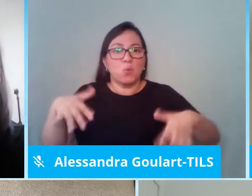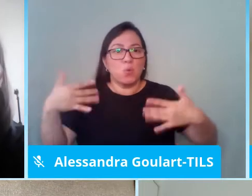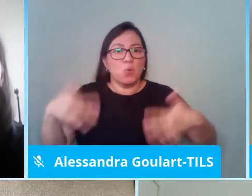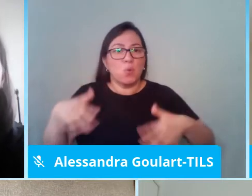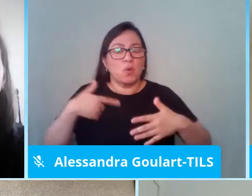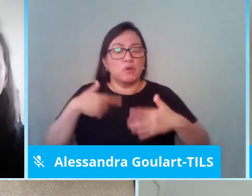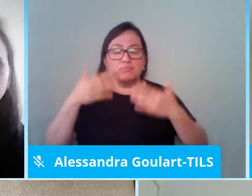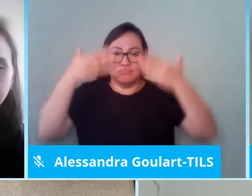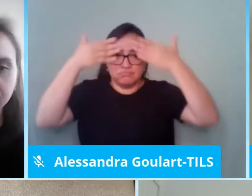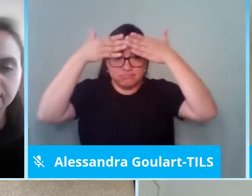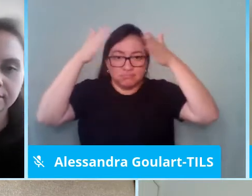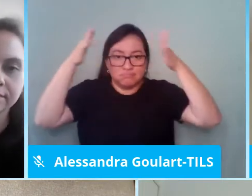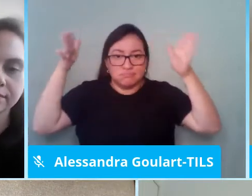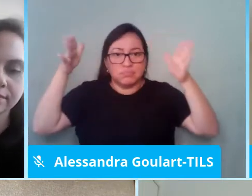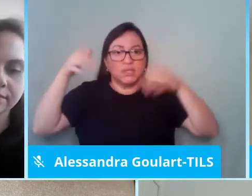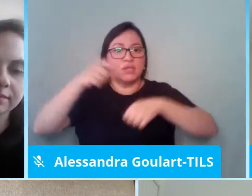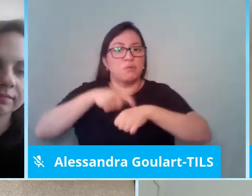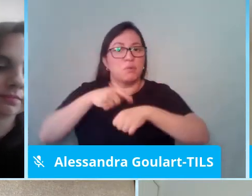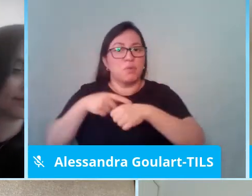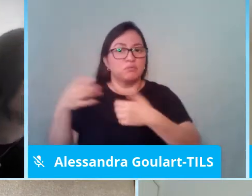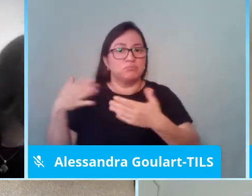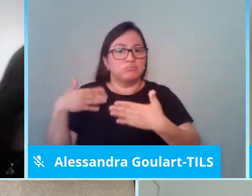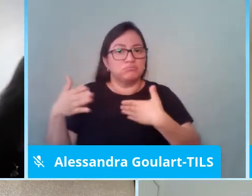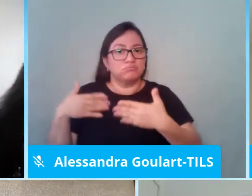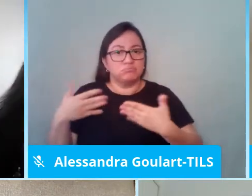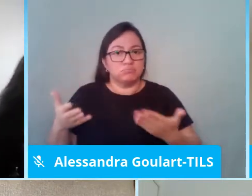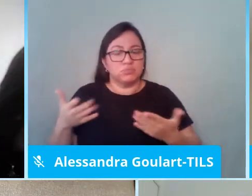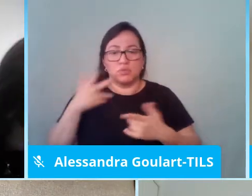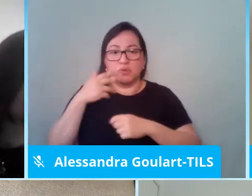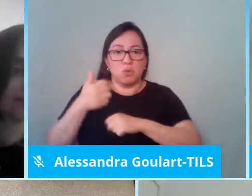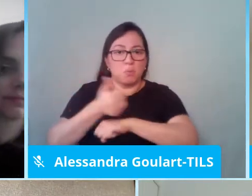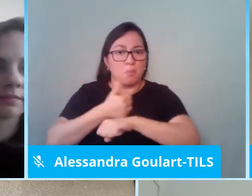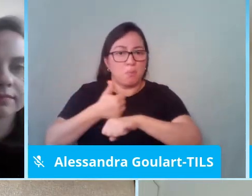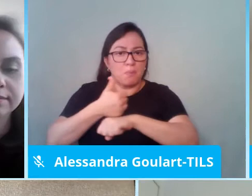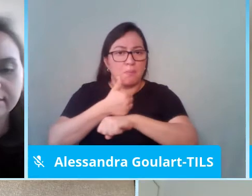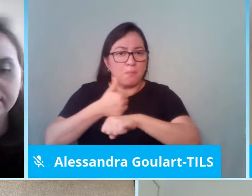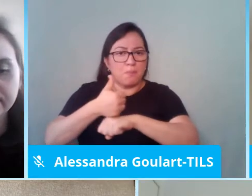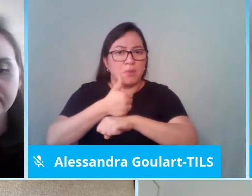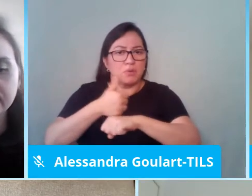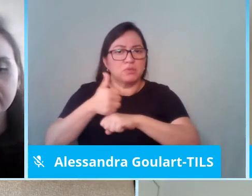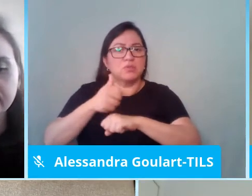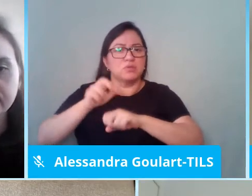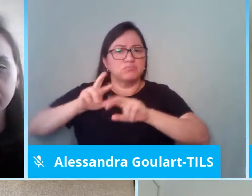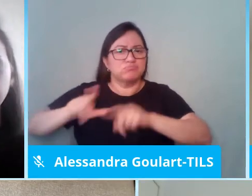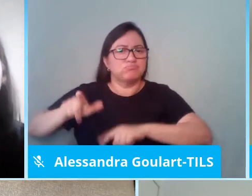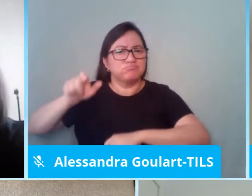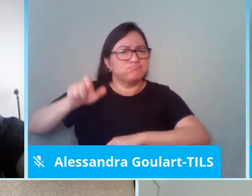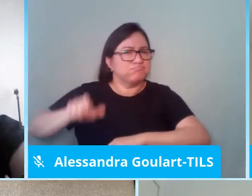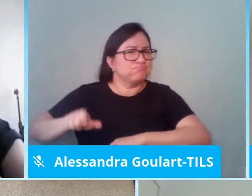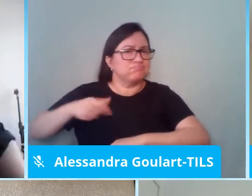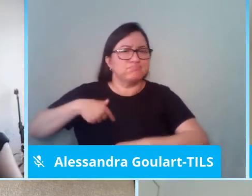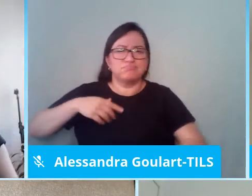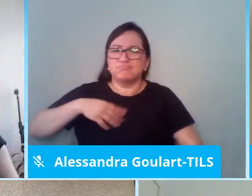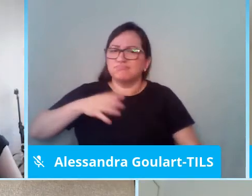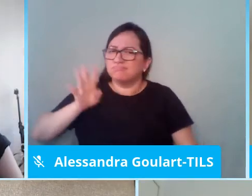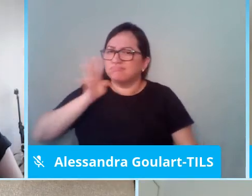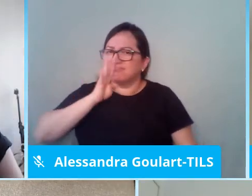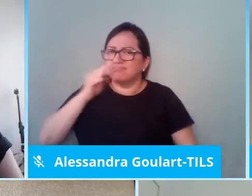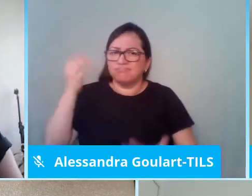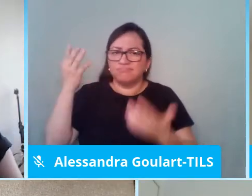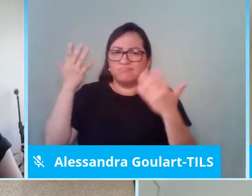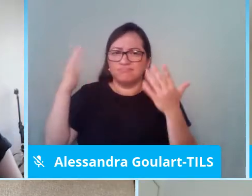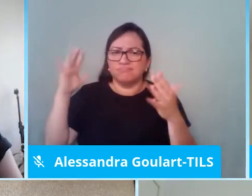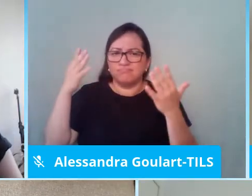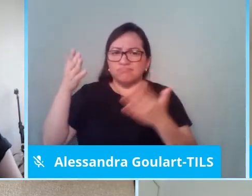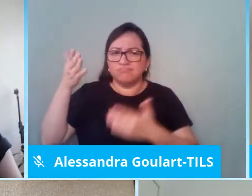do agente comunitário naquele momento, como um profissional extremamente diferenciado nesse vínculo, assim, de